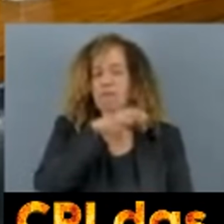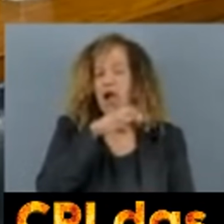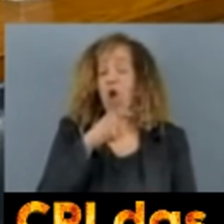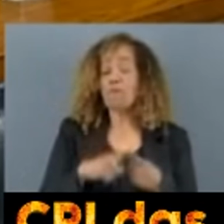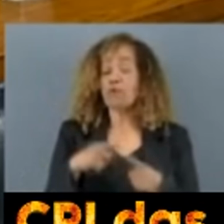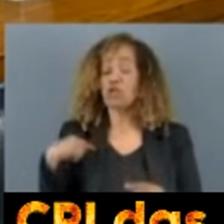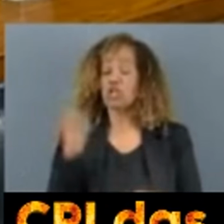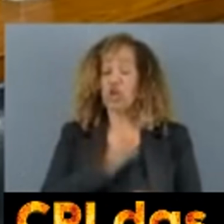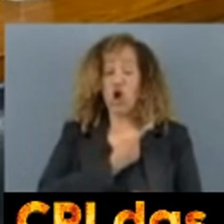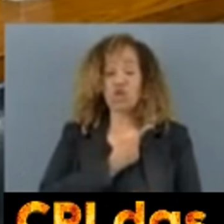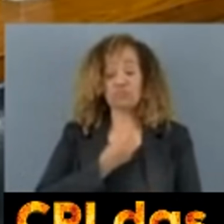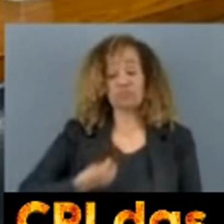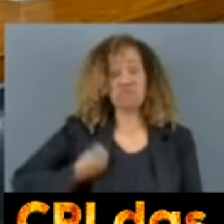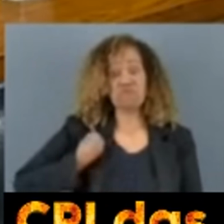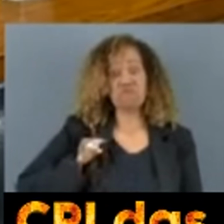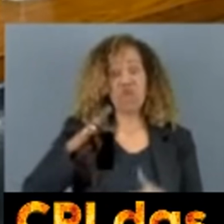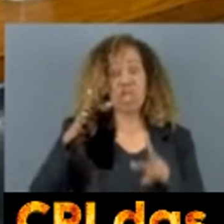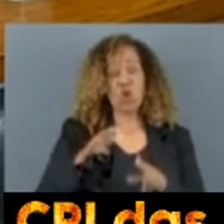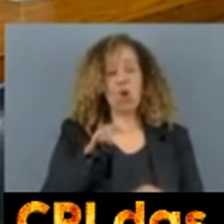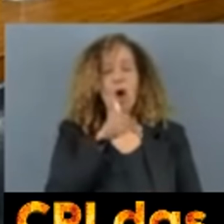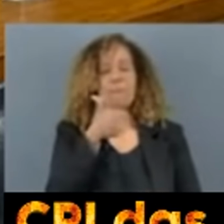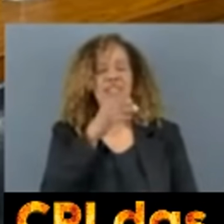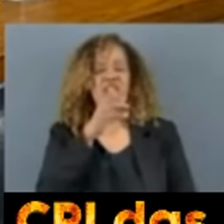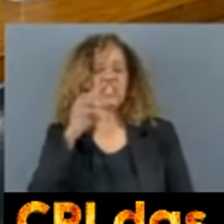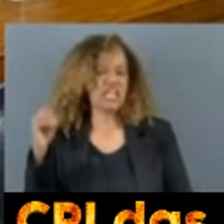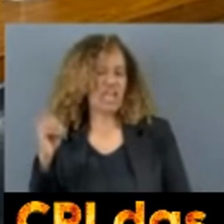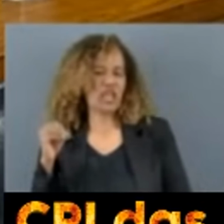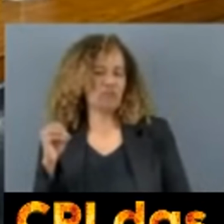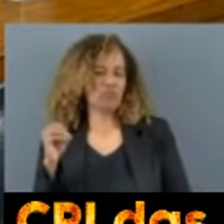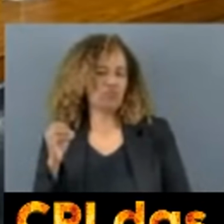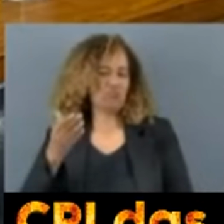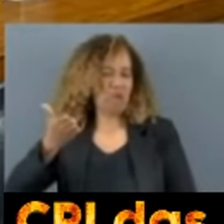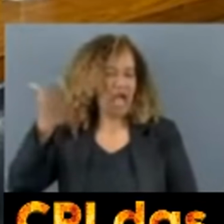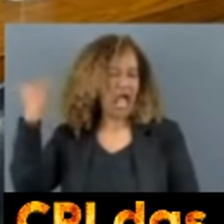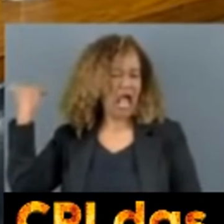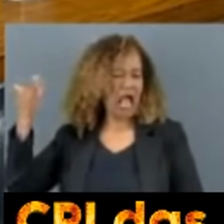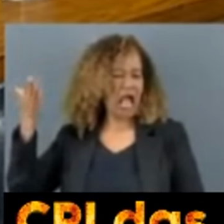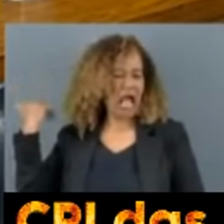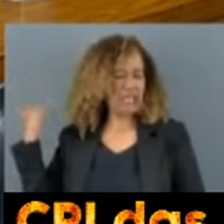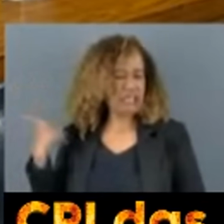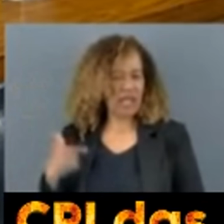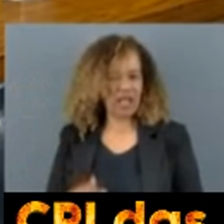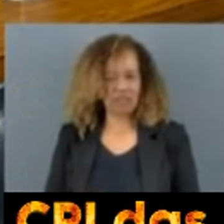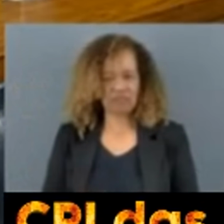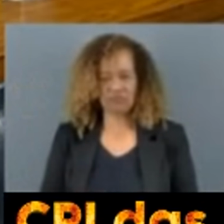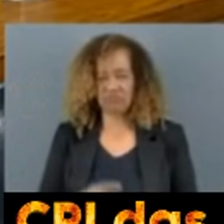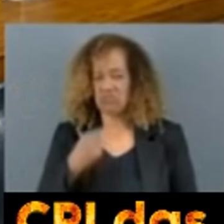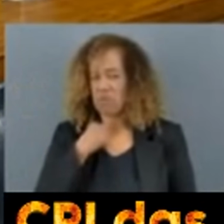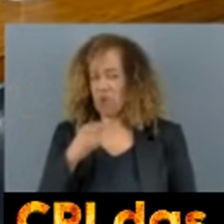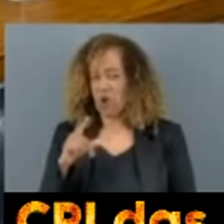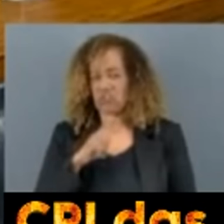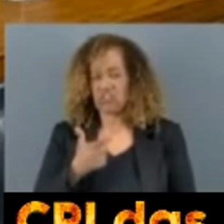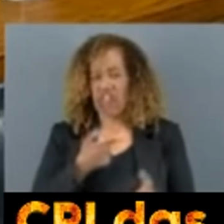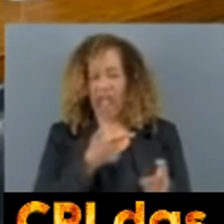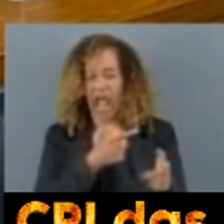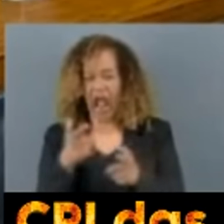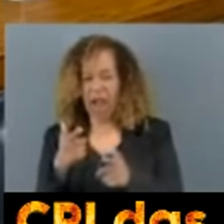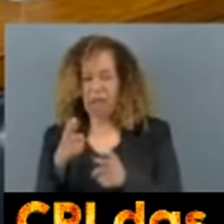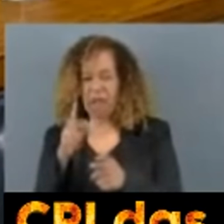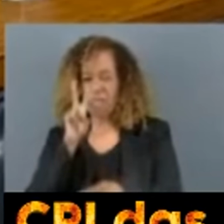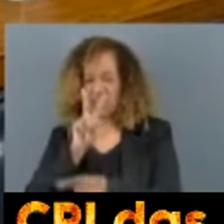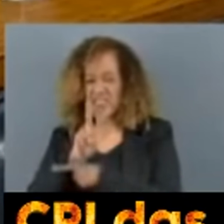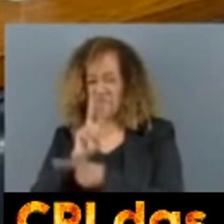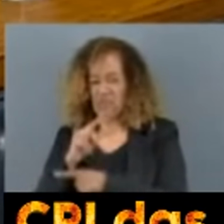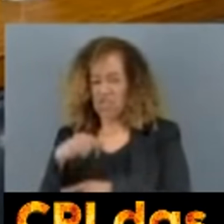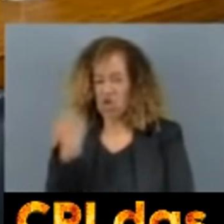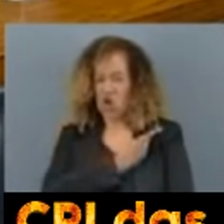que viver em 1500. Nós não podemos, senador Irã, ter sequer uma arma para nos defender, porque nós